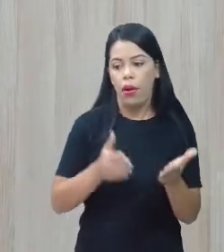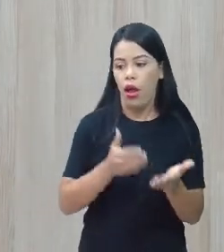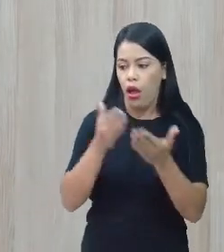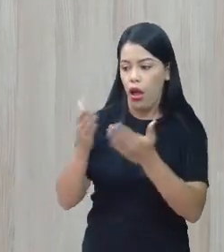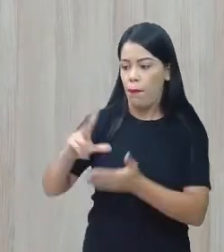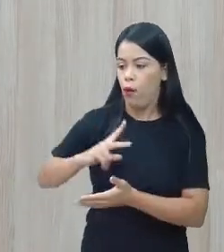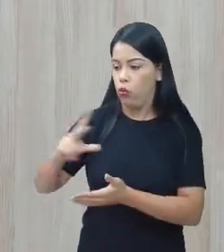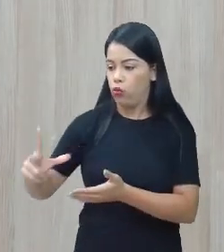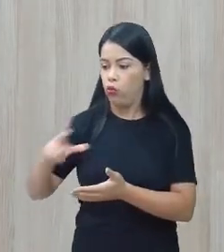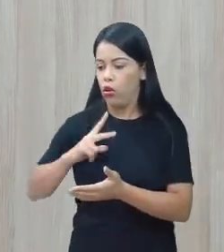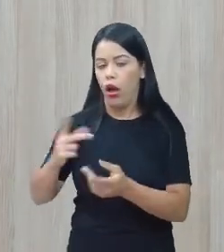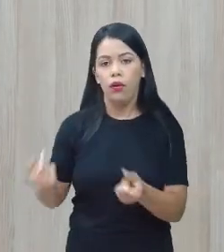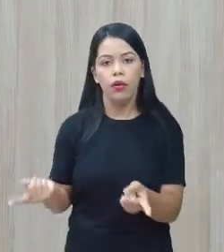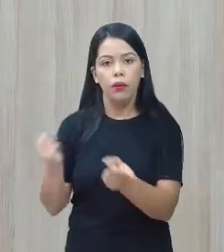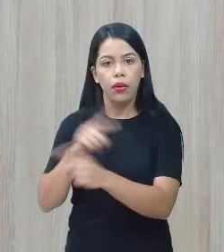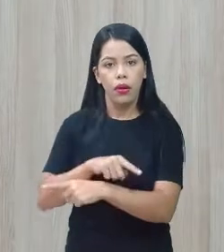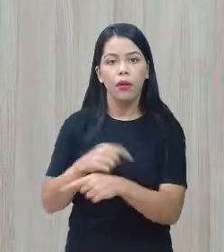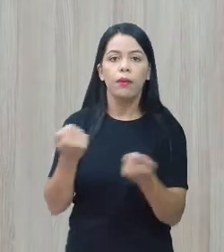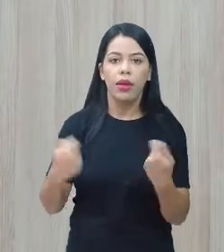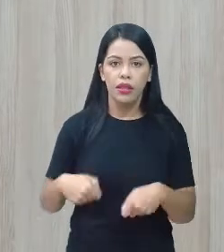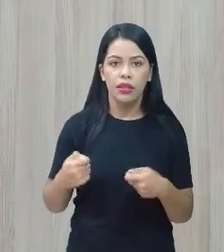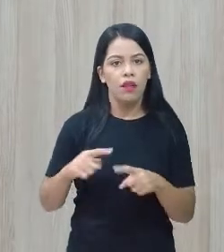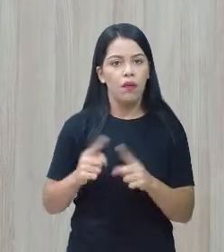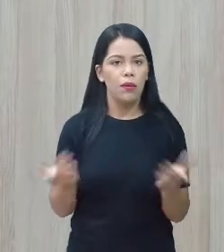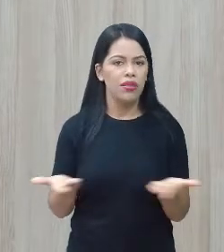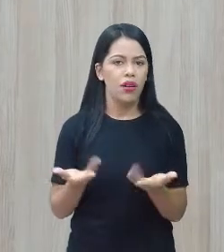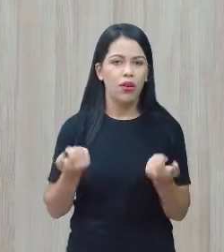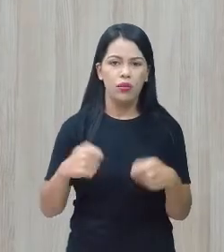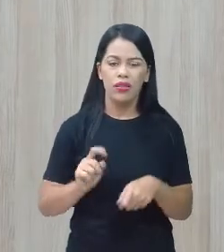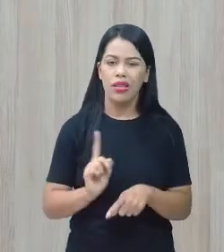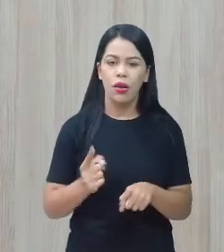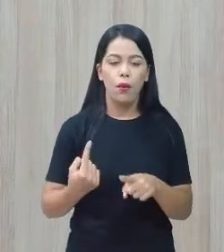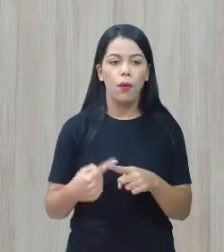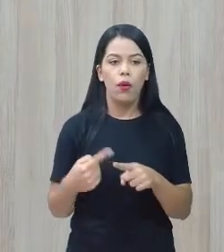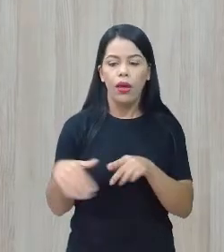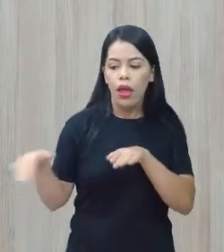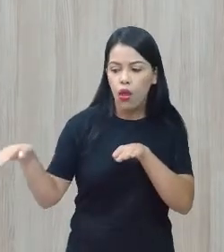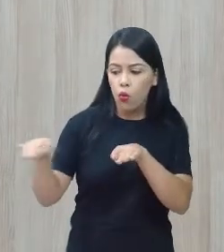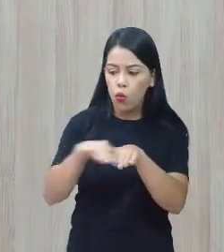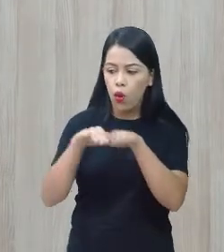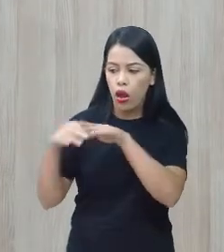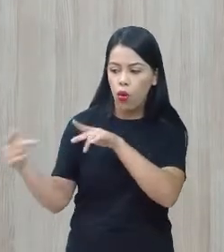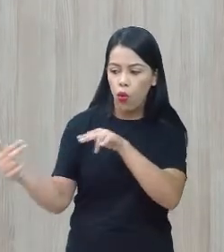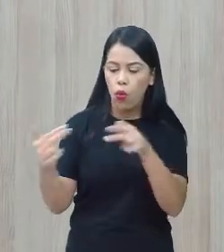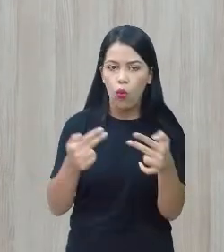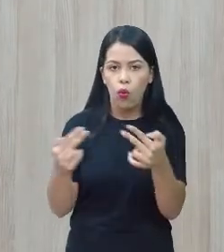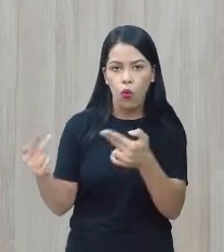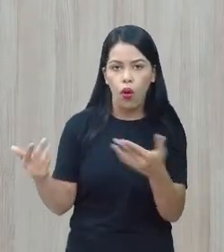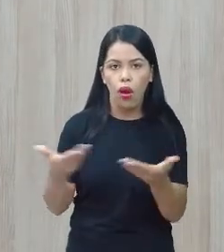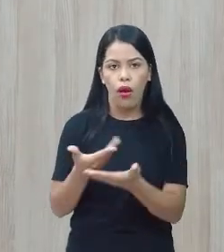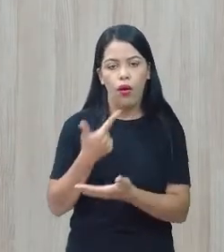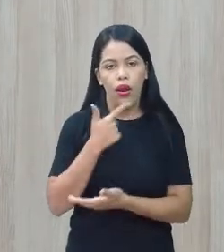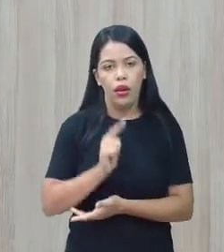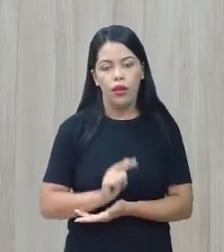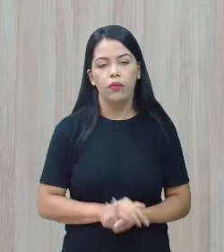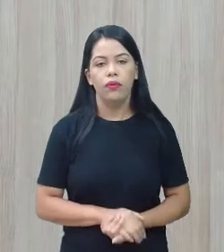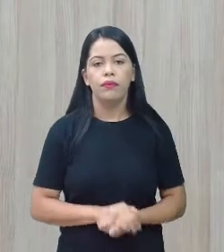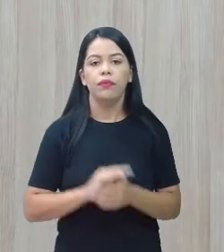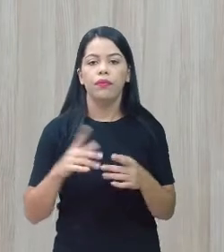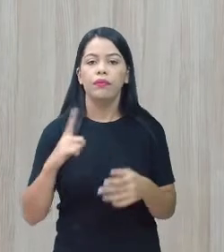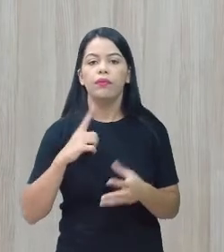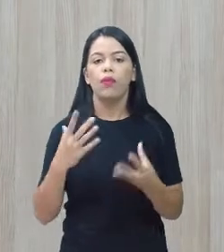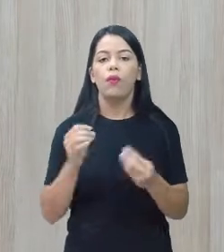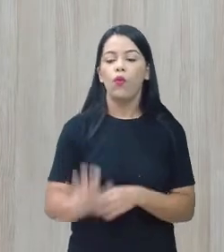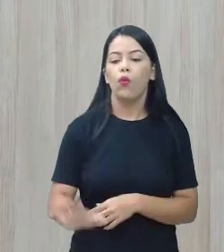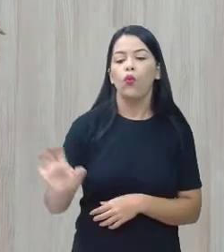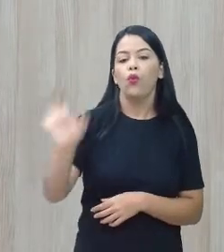gente pense em uma distância tão grande. Consideremos que o Brasil tem uma extensão continental, então a gente tem muitos estados